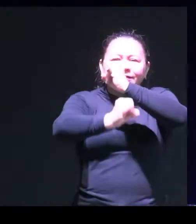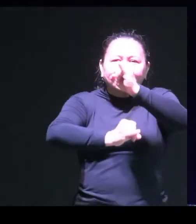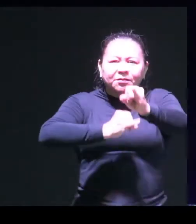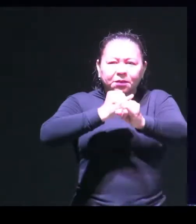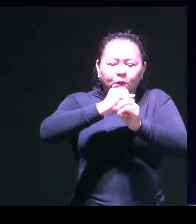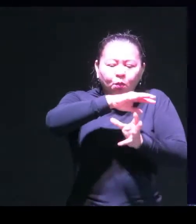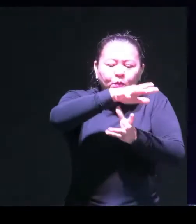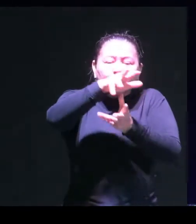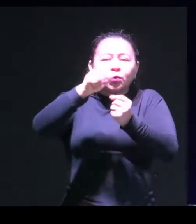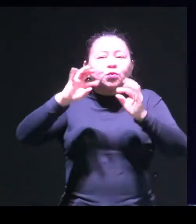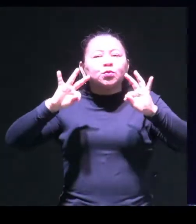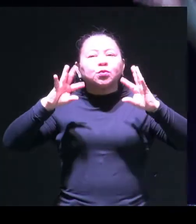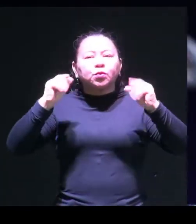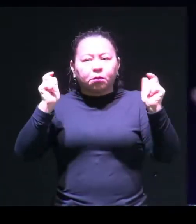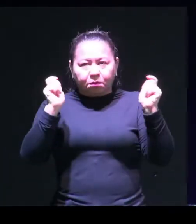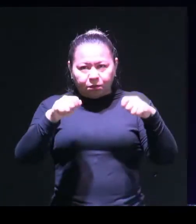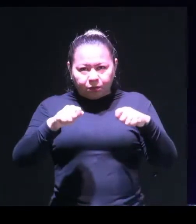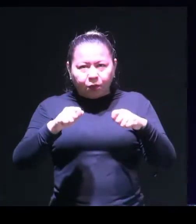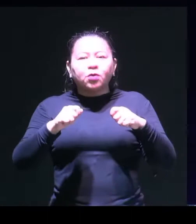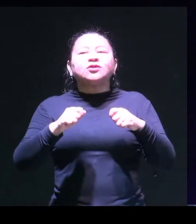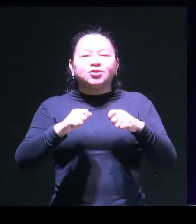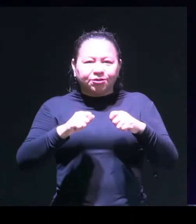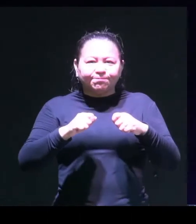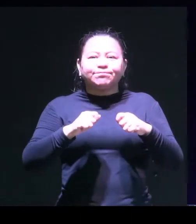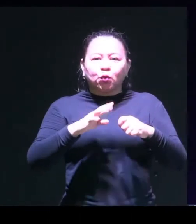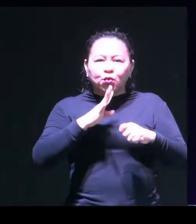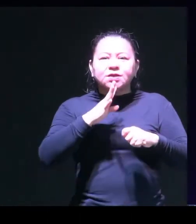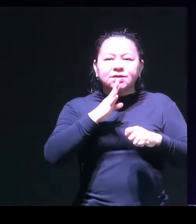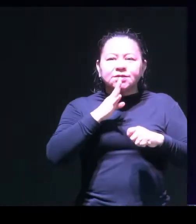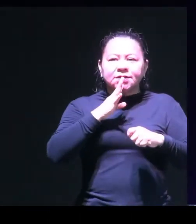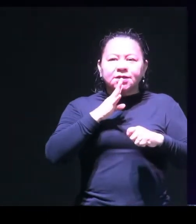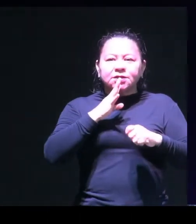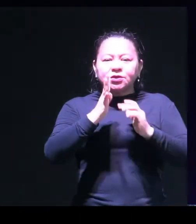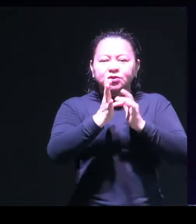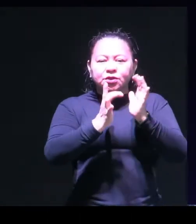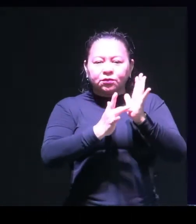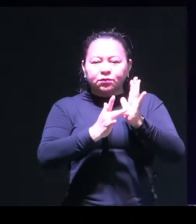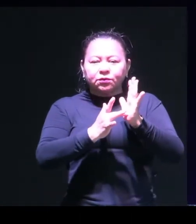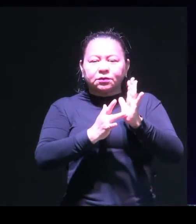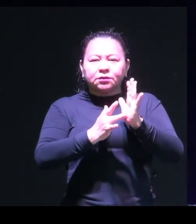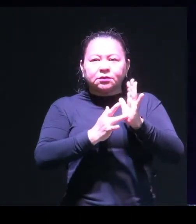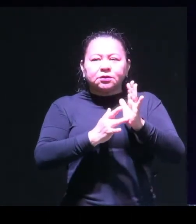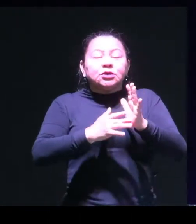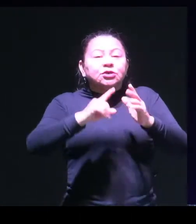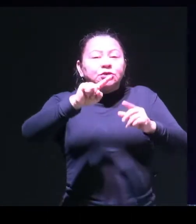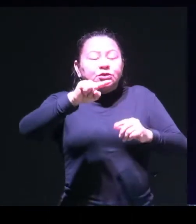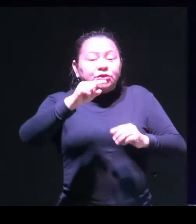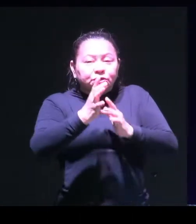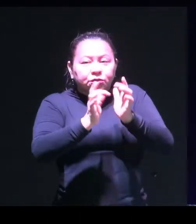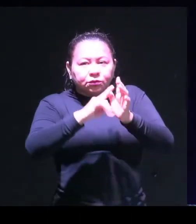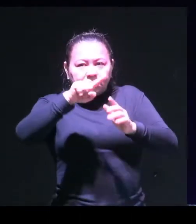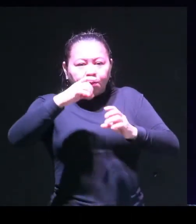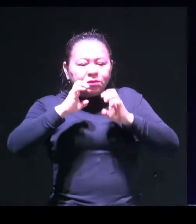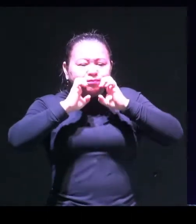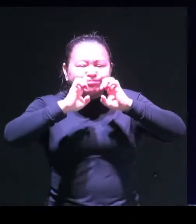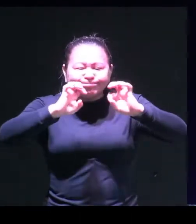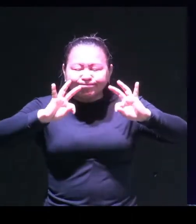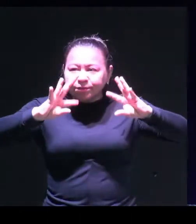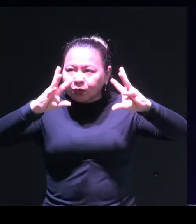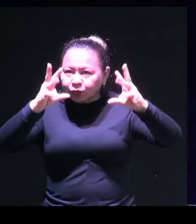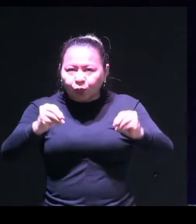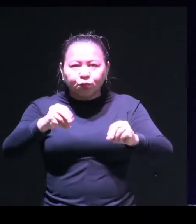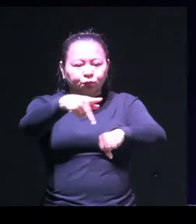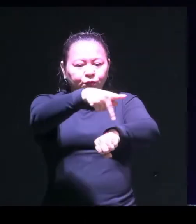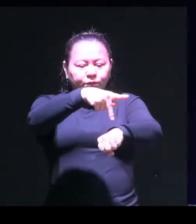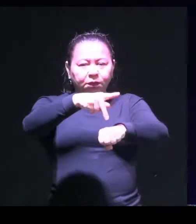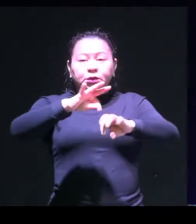o mundo inteiro pode ouvir o evangelho hoje. E Jesus disse que depois que o evangelho fosse pregado em todas as